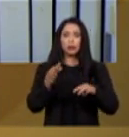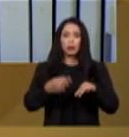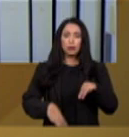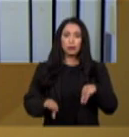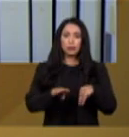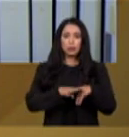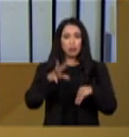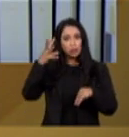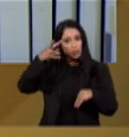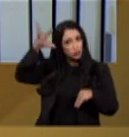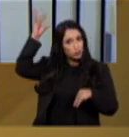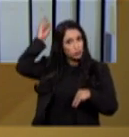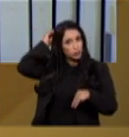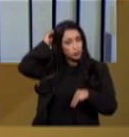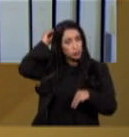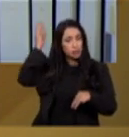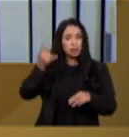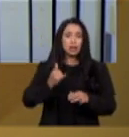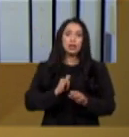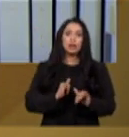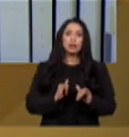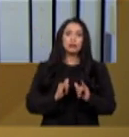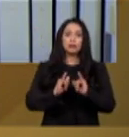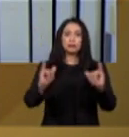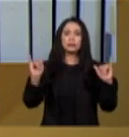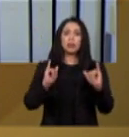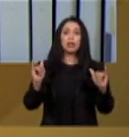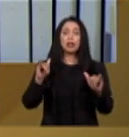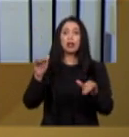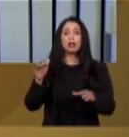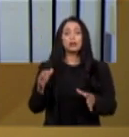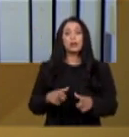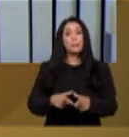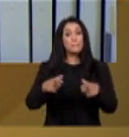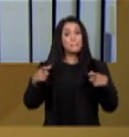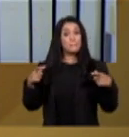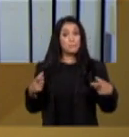então, que, por maioria, foram